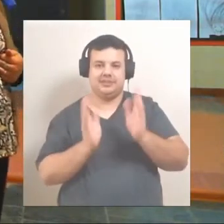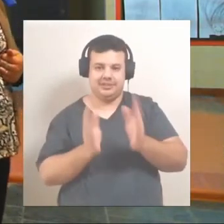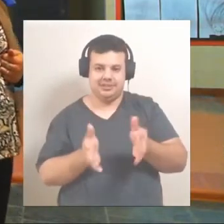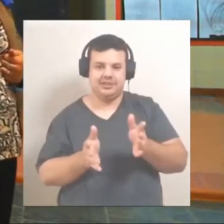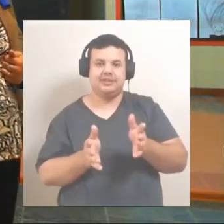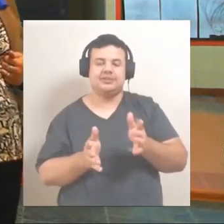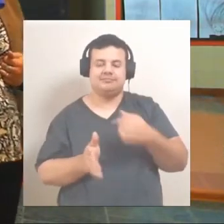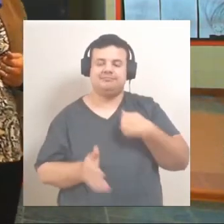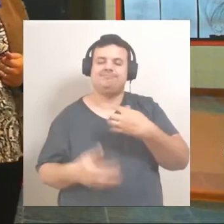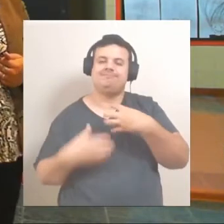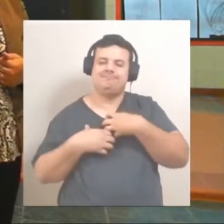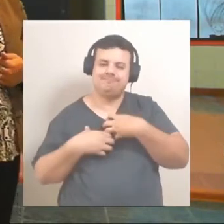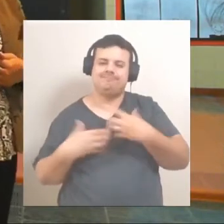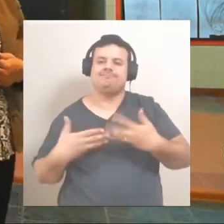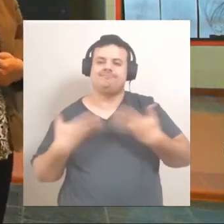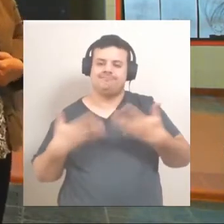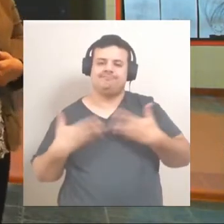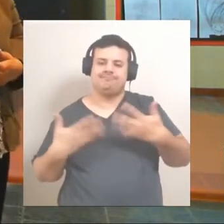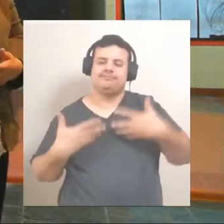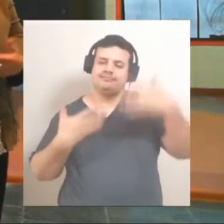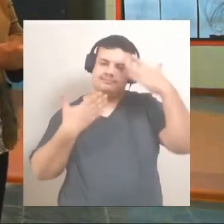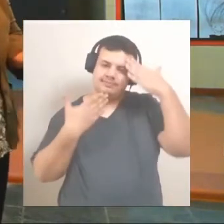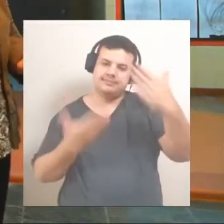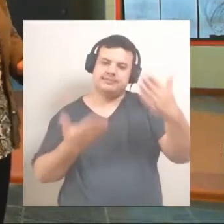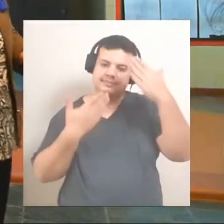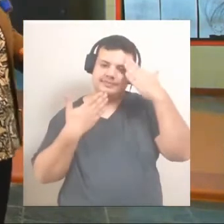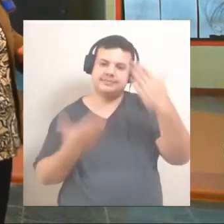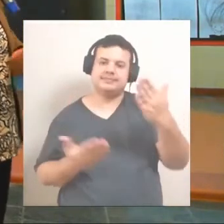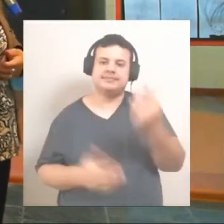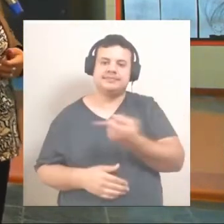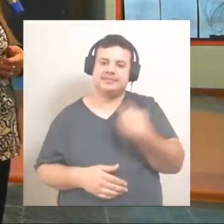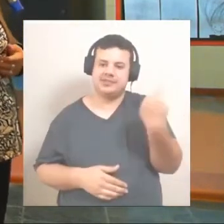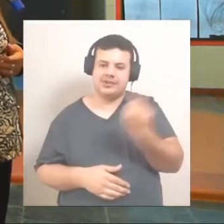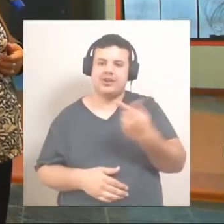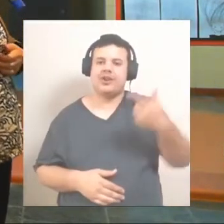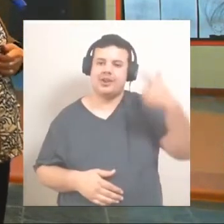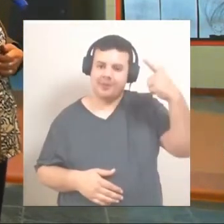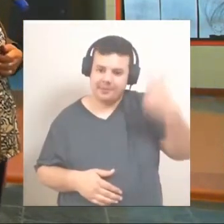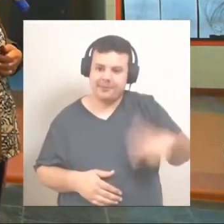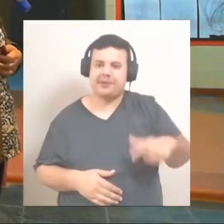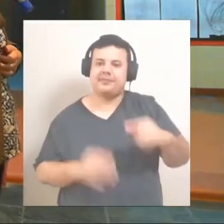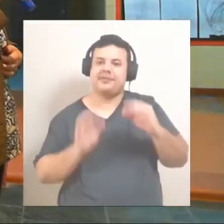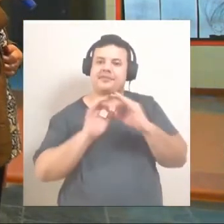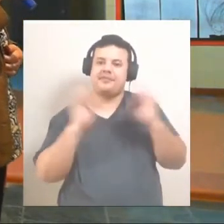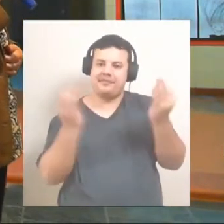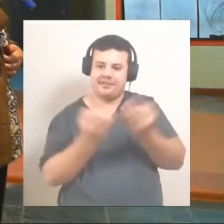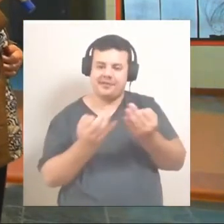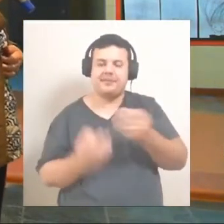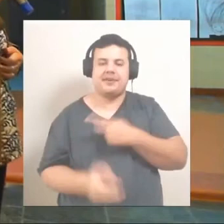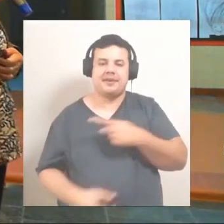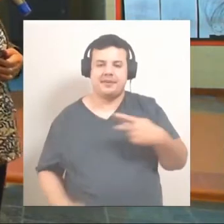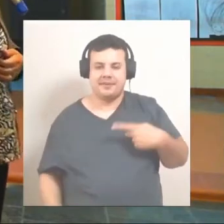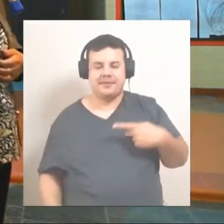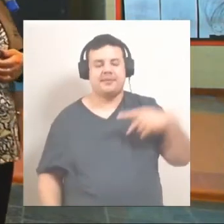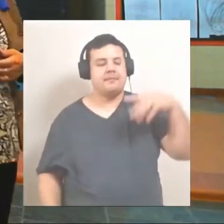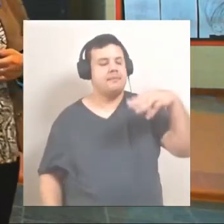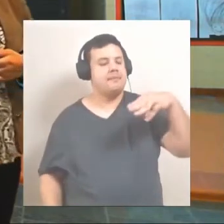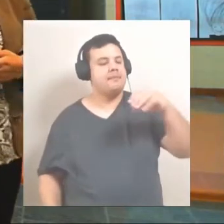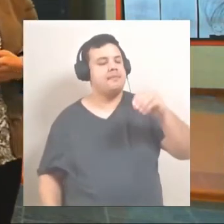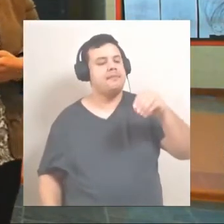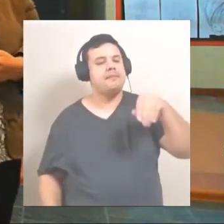com muita alegria e gratidão que nós, mais uma vez, né, a família Padre Moy está fazendo